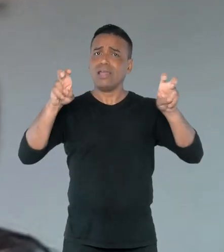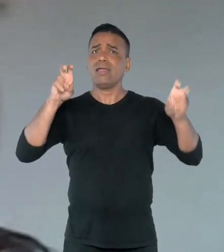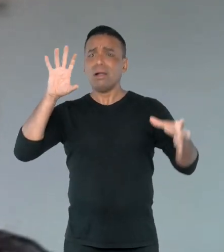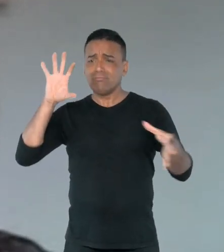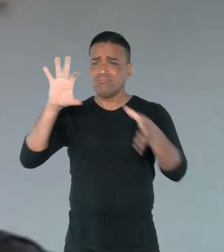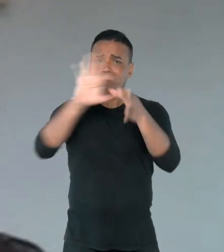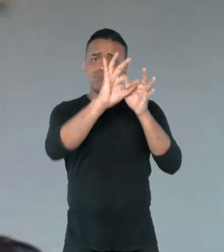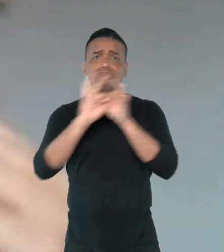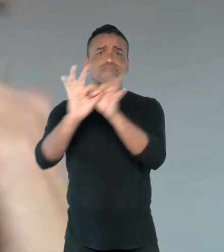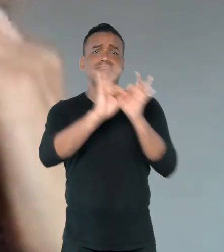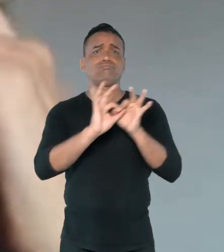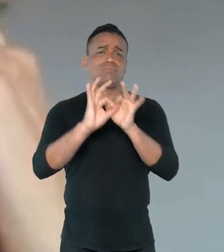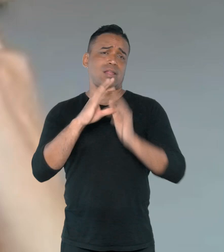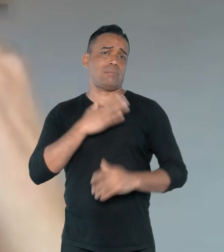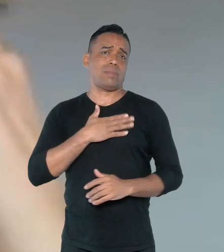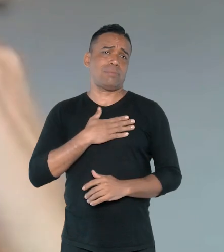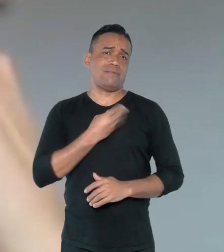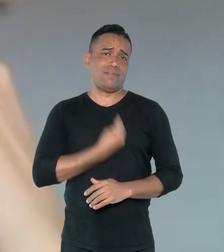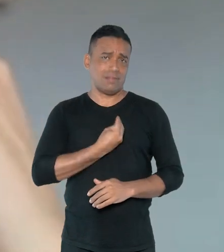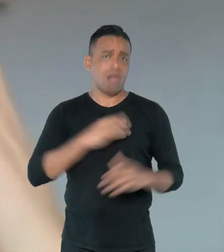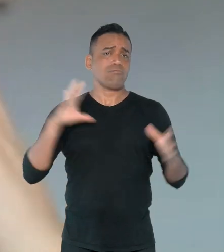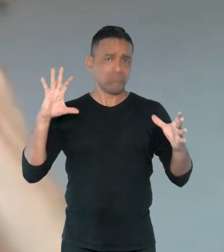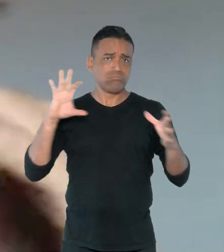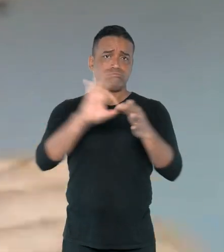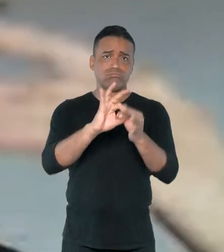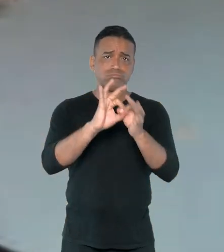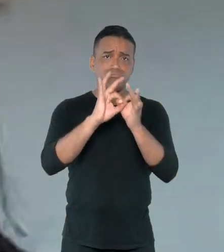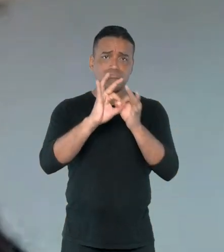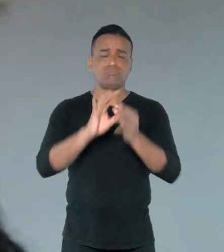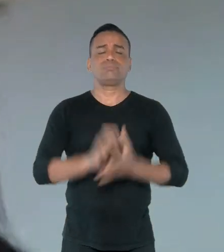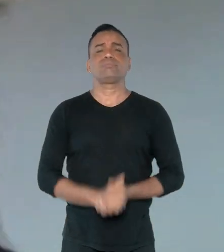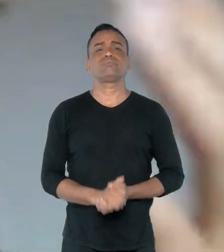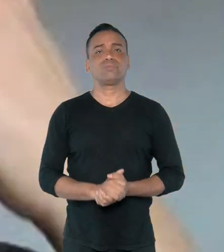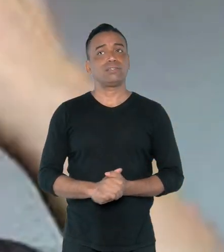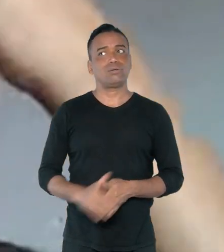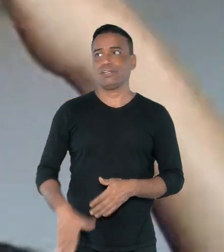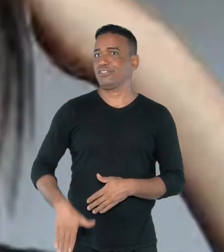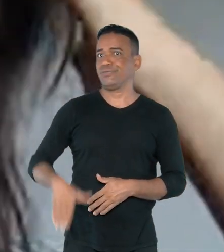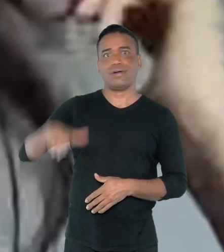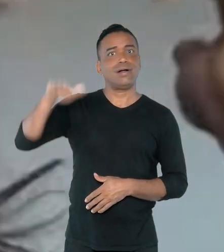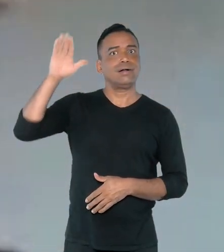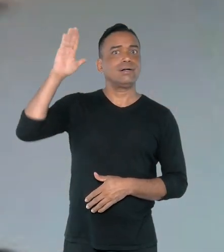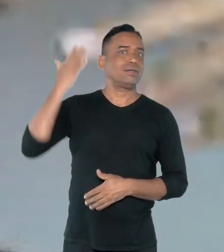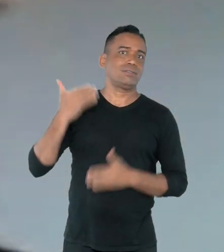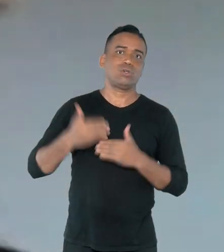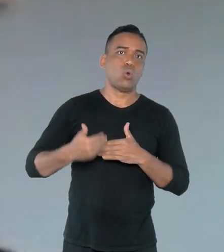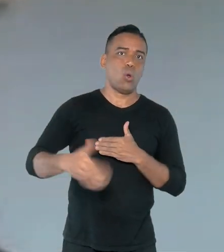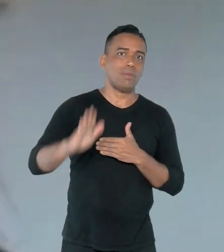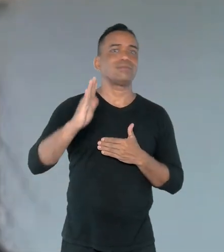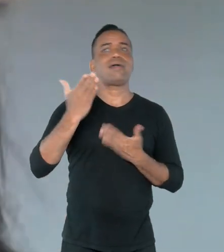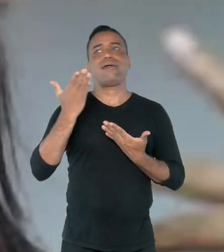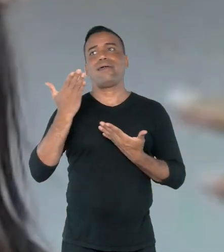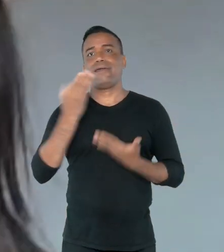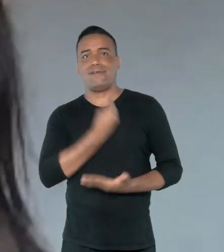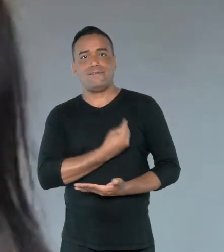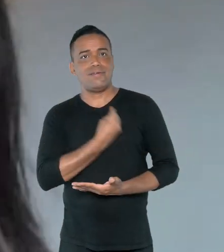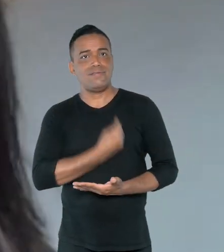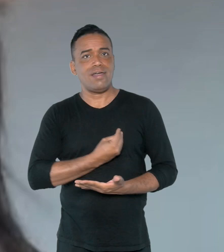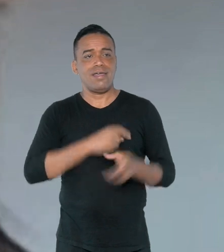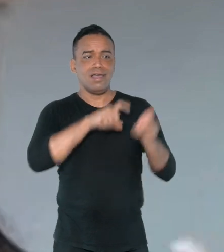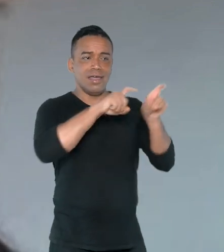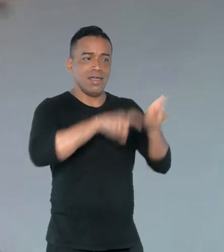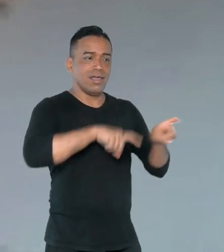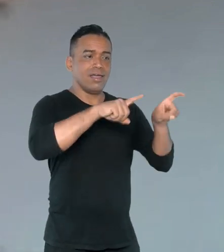muito entrelaçados na minha vida, sabe? Desde a minha infância, desde que eu comecei ali a viver num